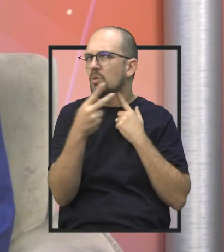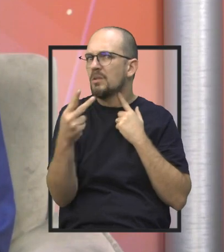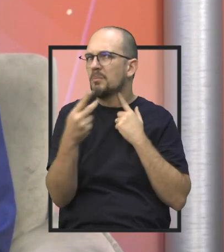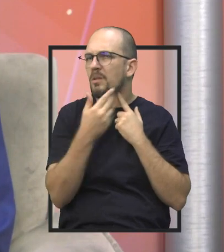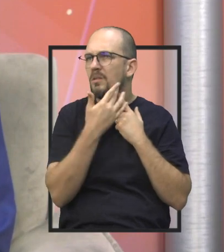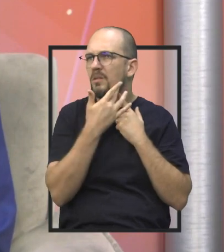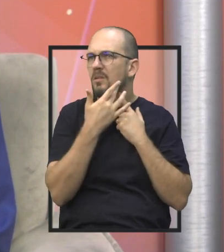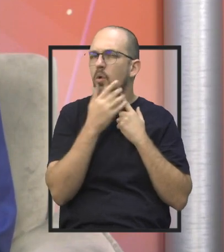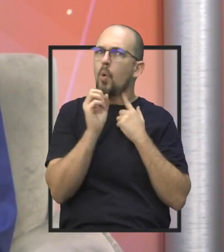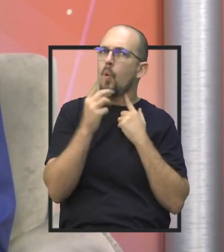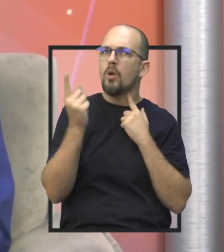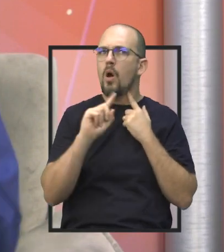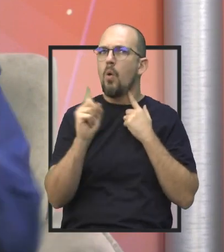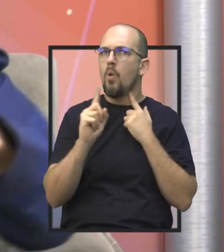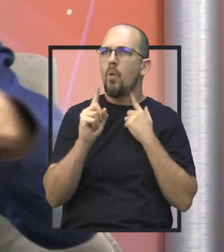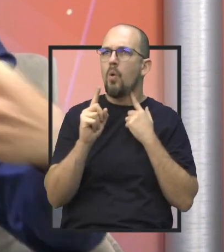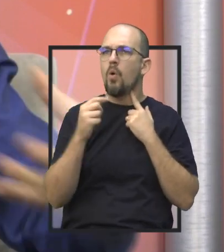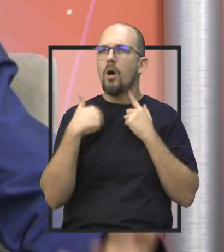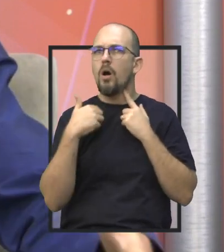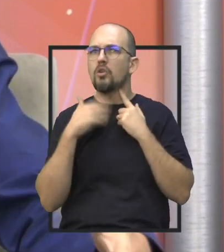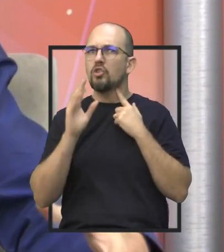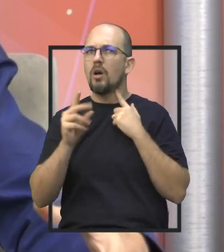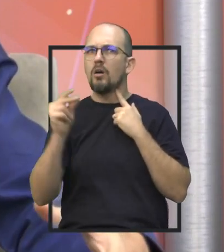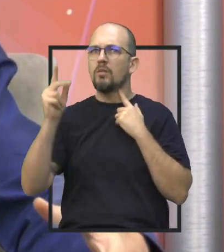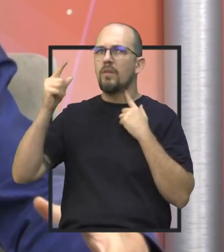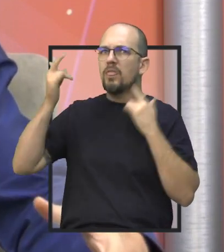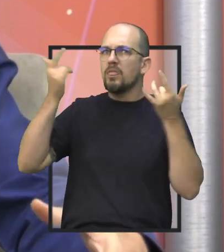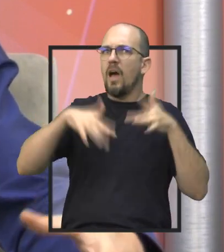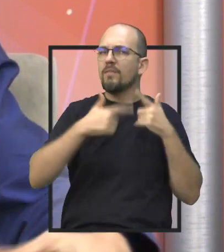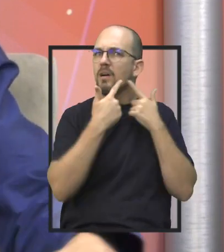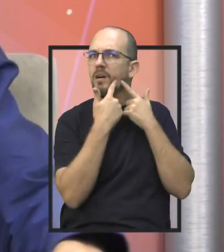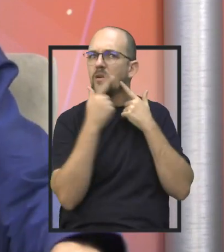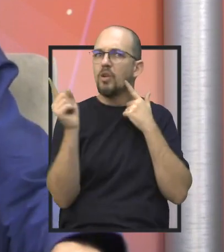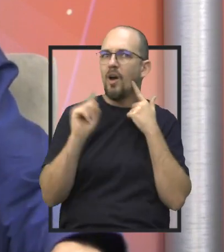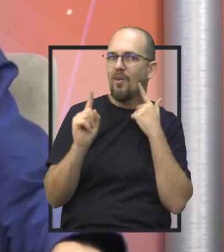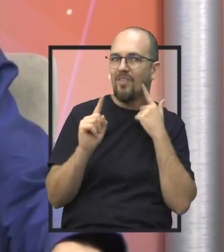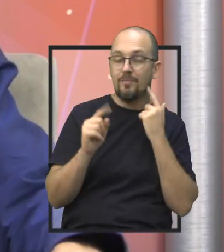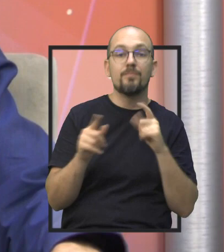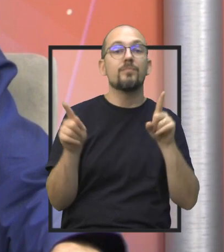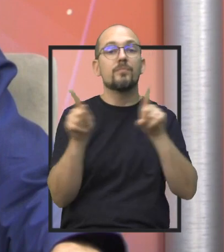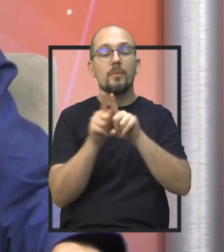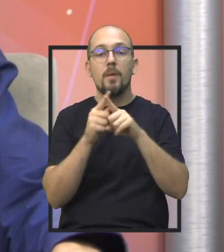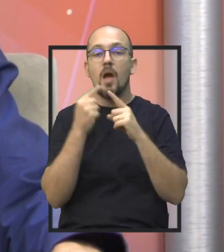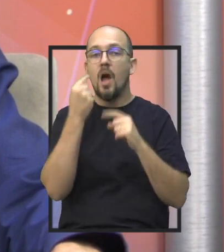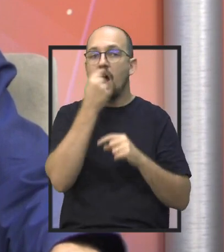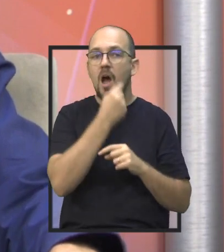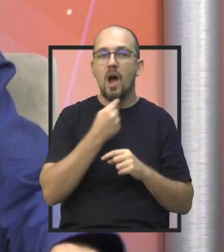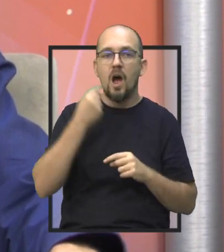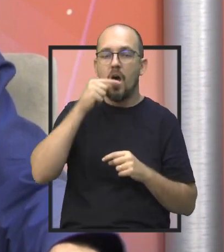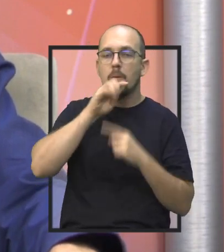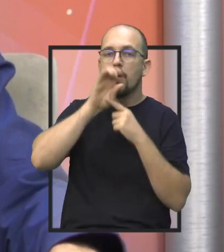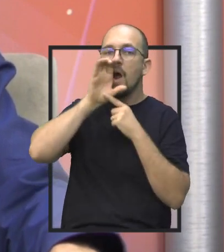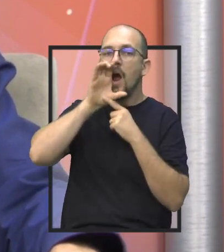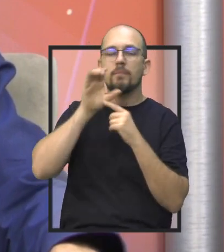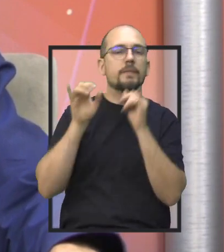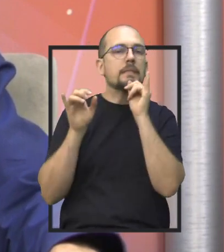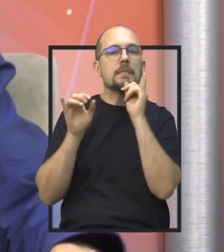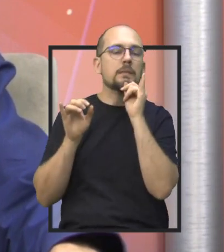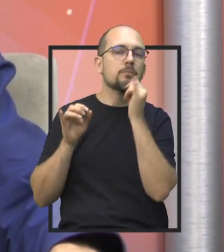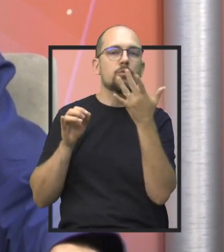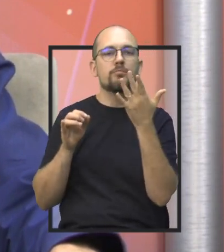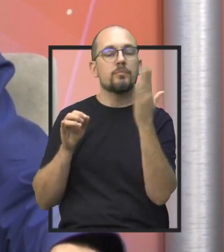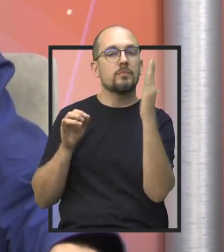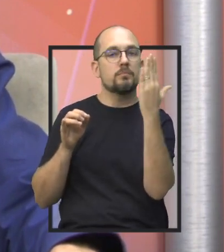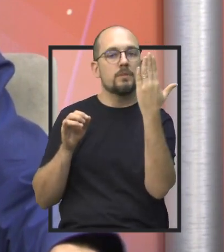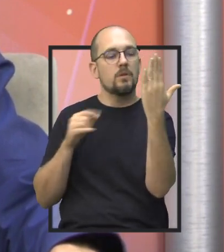lesão a se preocupar? Outra coisa, o autoexame da cavidade oral. Eventualmente, identificar, olhar na cavidade